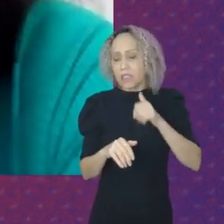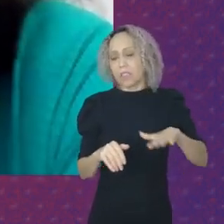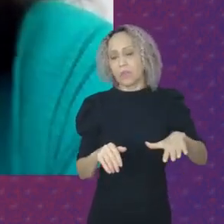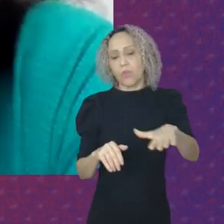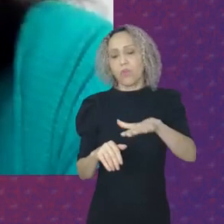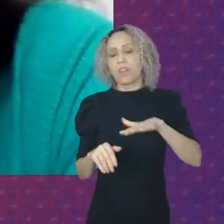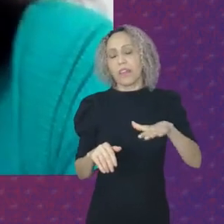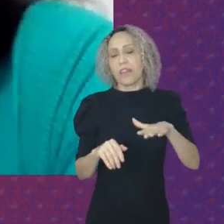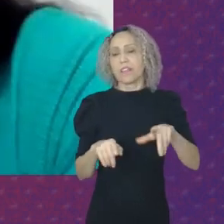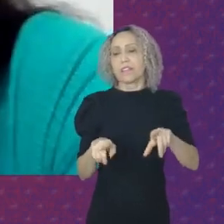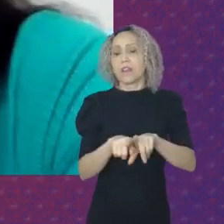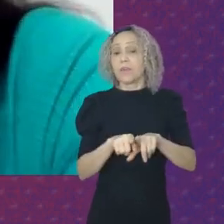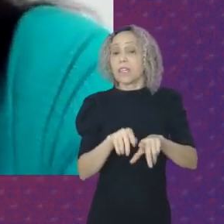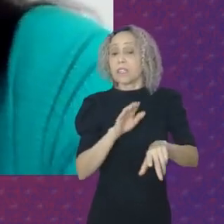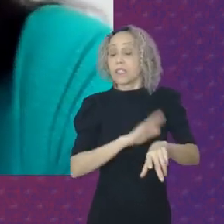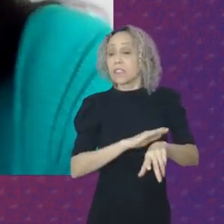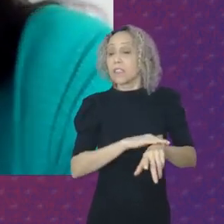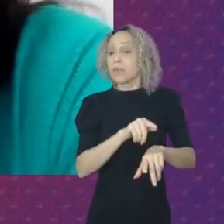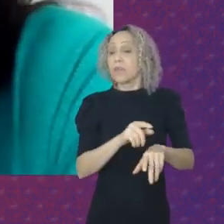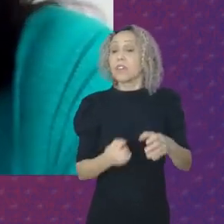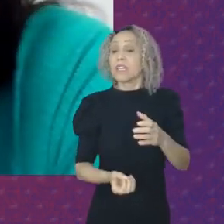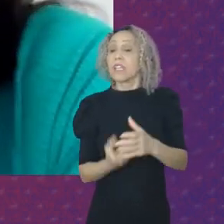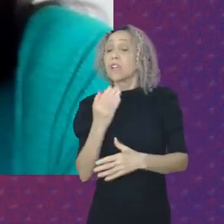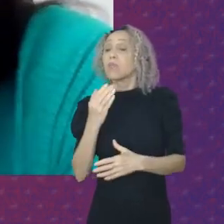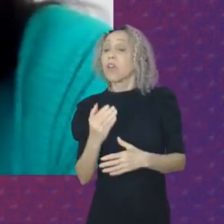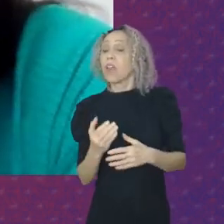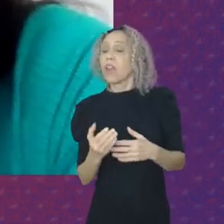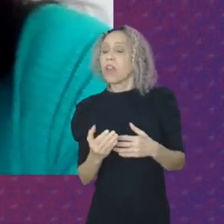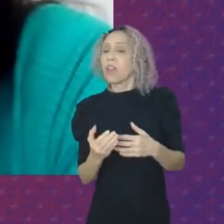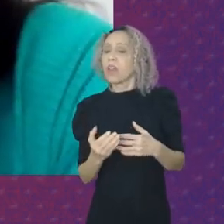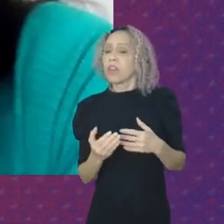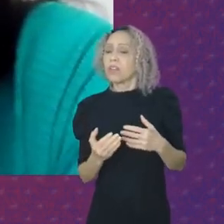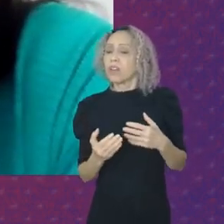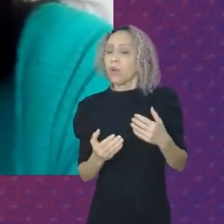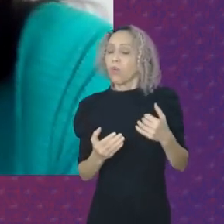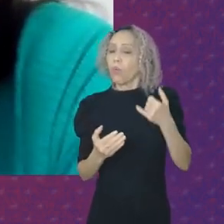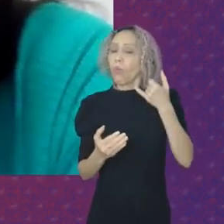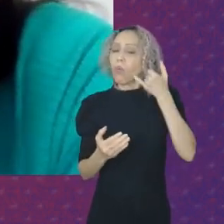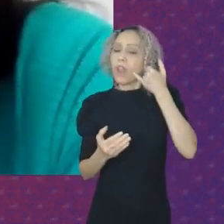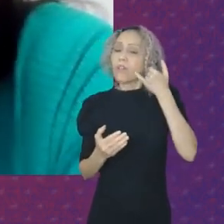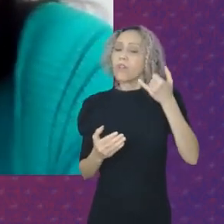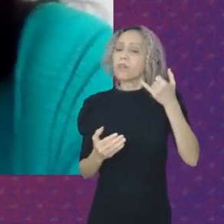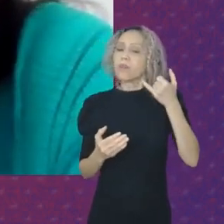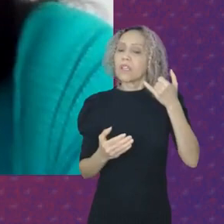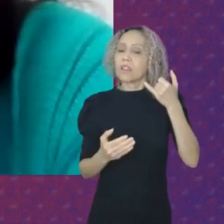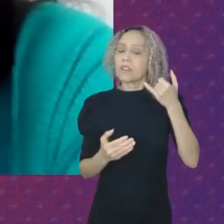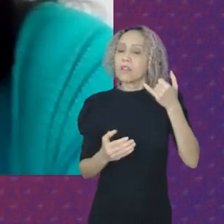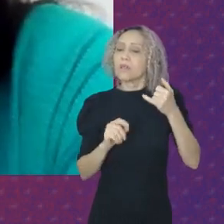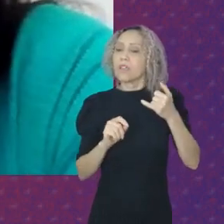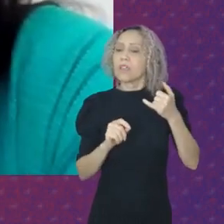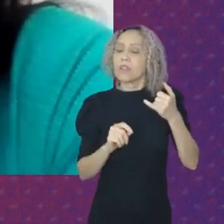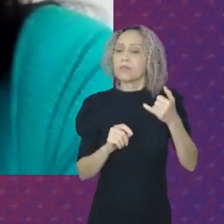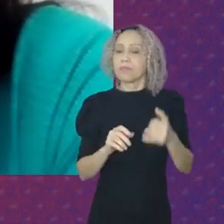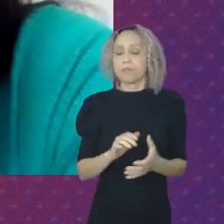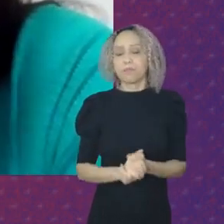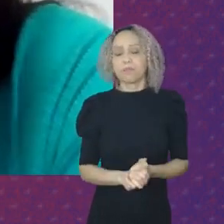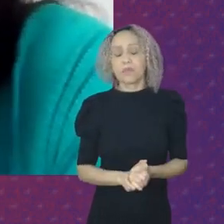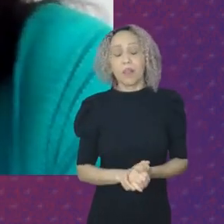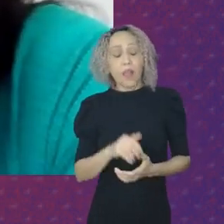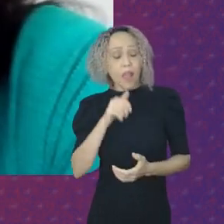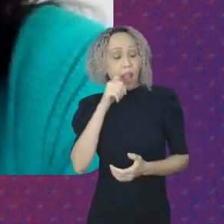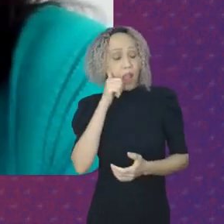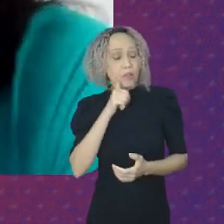a criação da Ouvidoria da Mulher, né? E essa ouvidoria, ela servia para solucionar